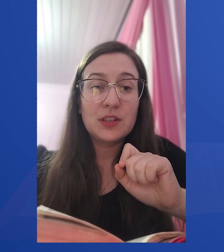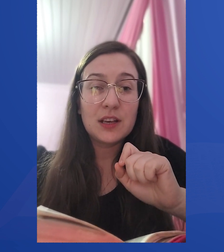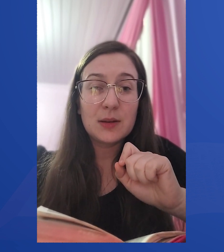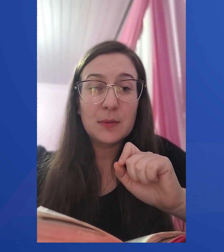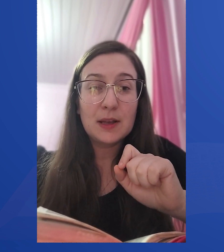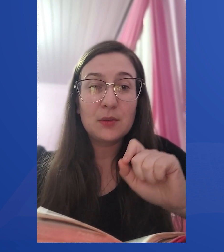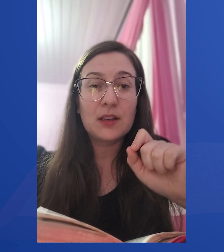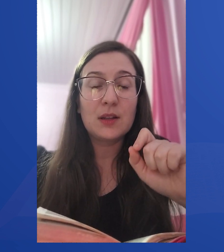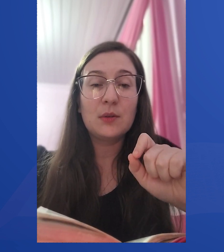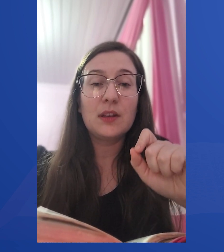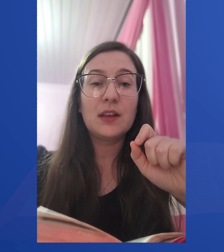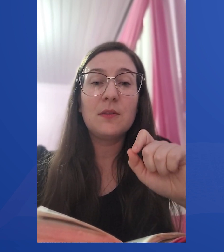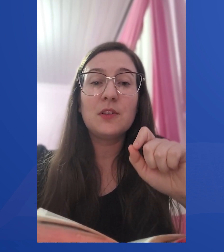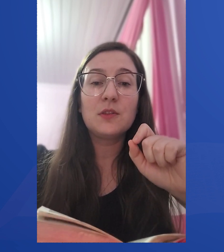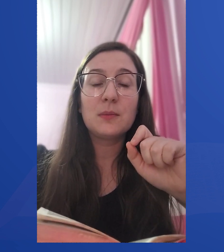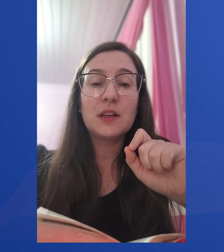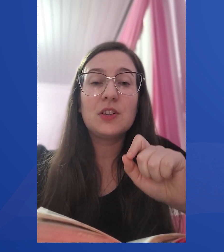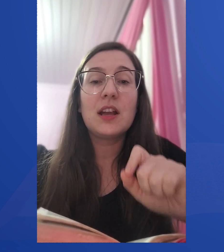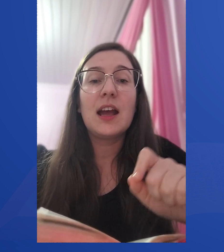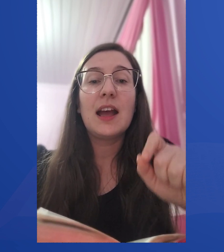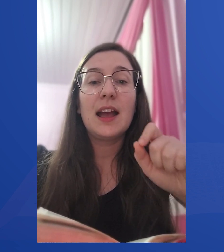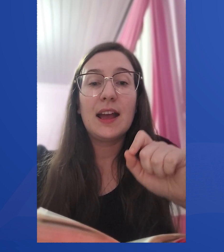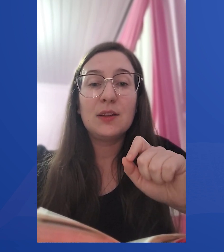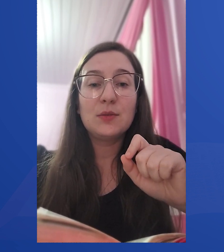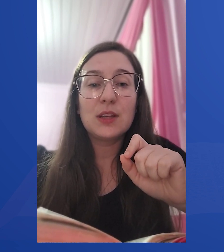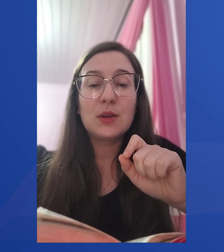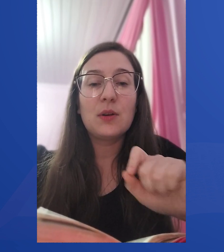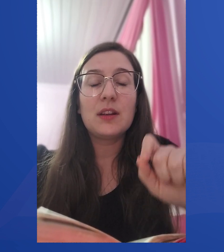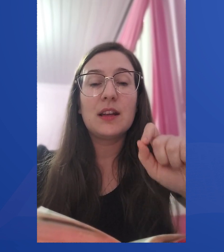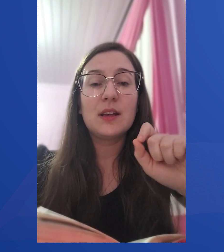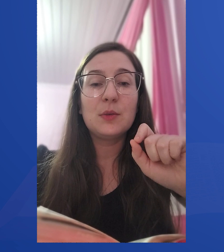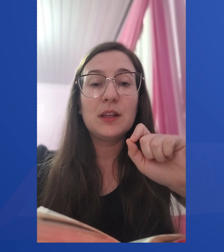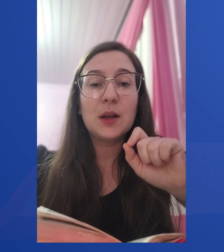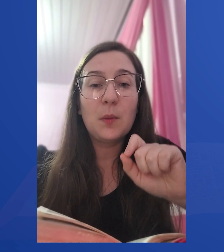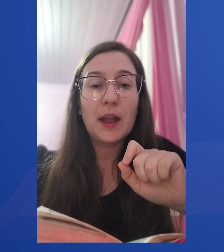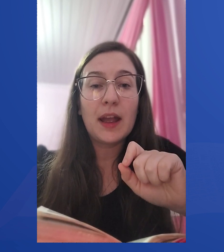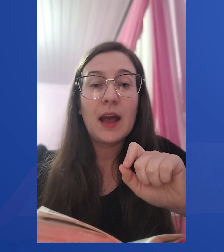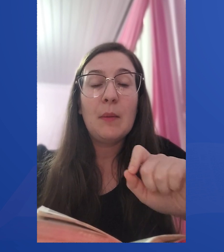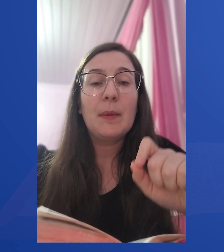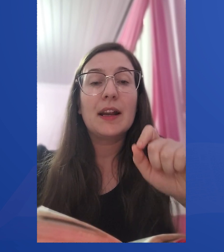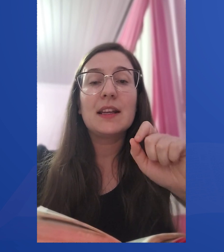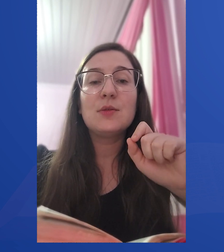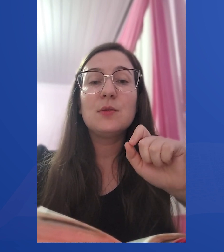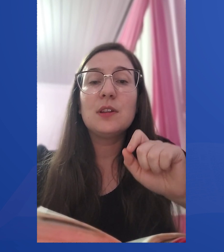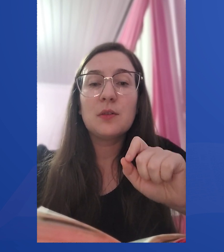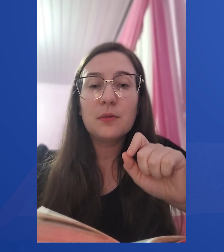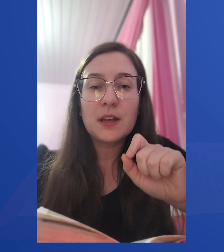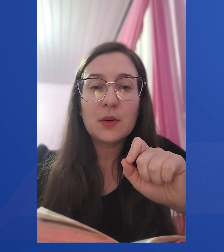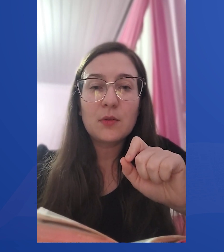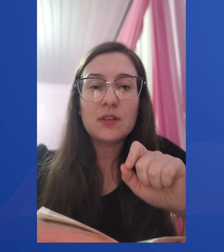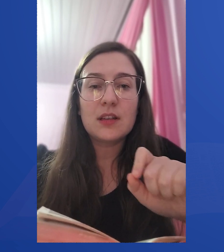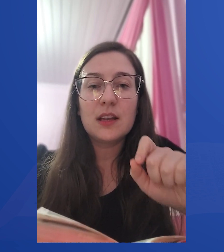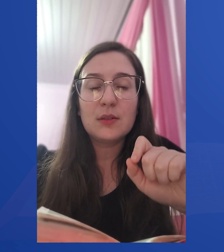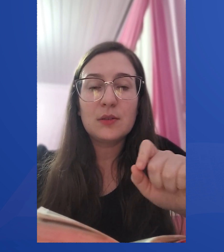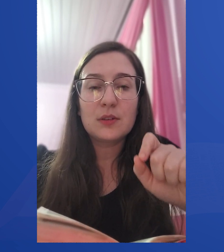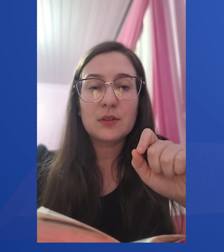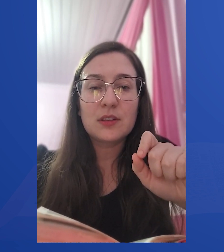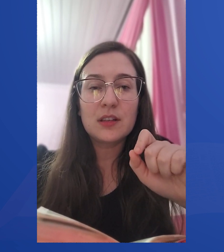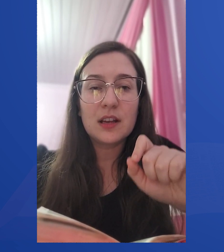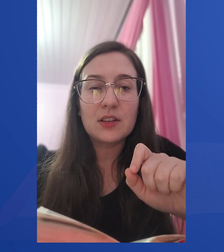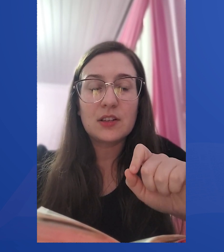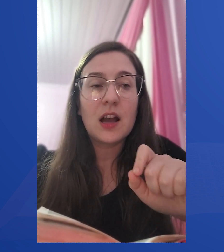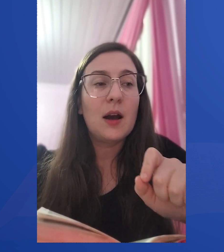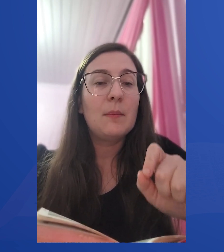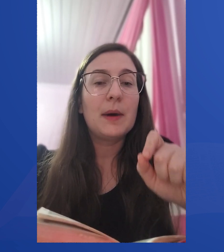temos discernimento daquilo que efetivamente é do Senhor e aquilo que não é, para que isso não venha acontecer dentro das